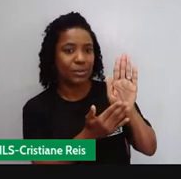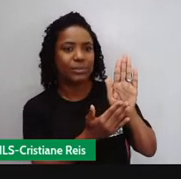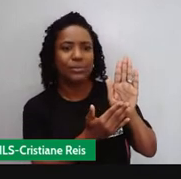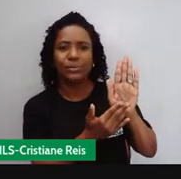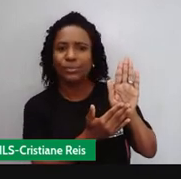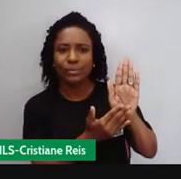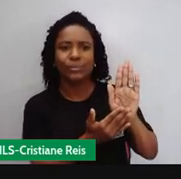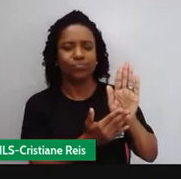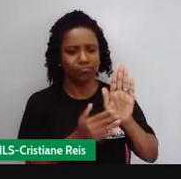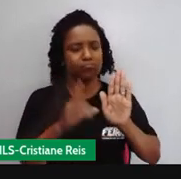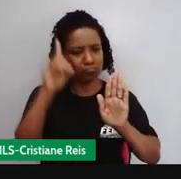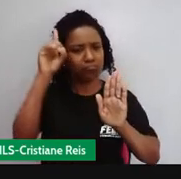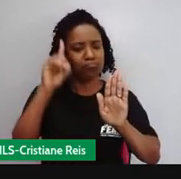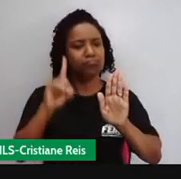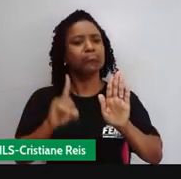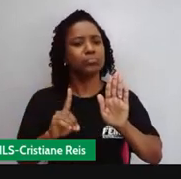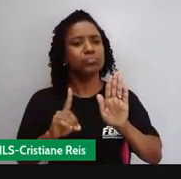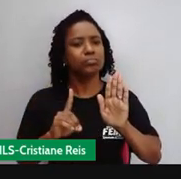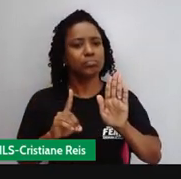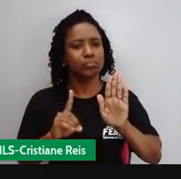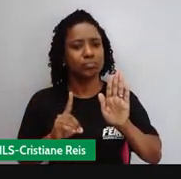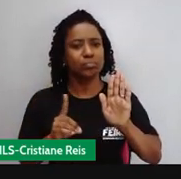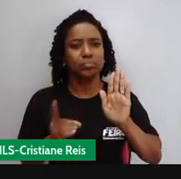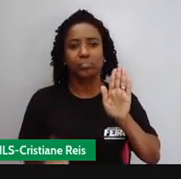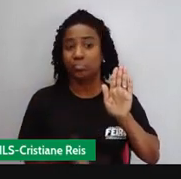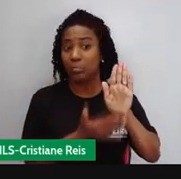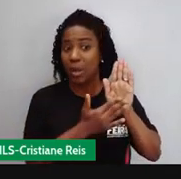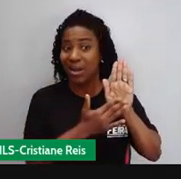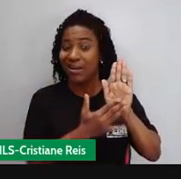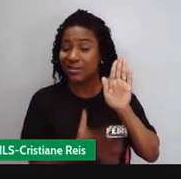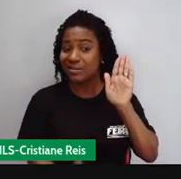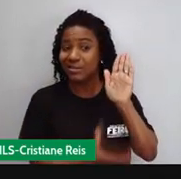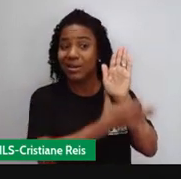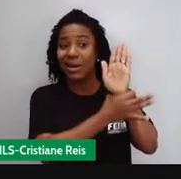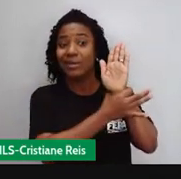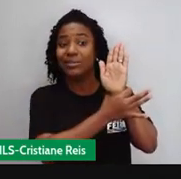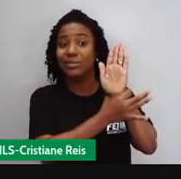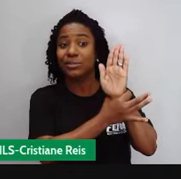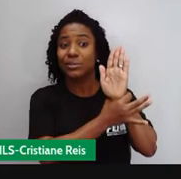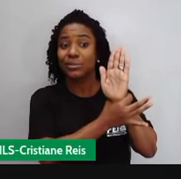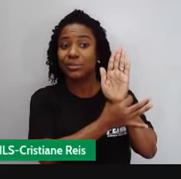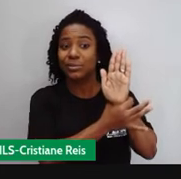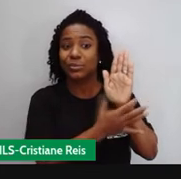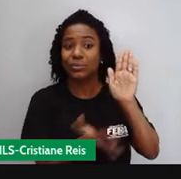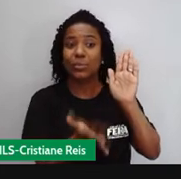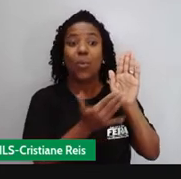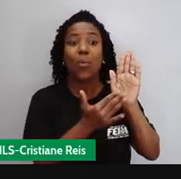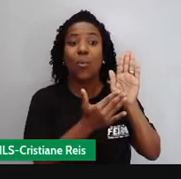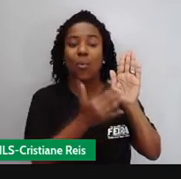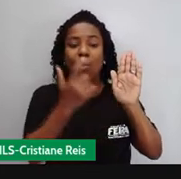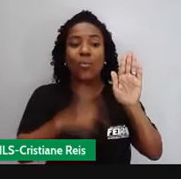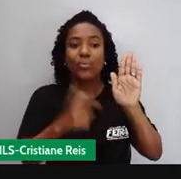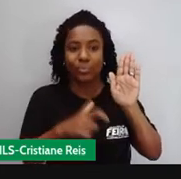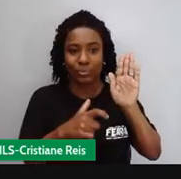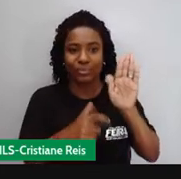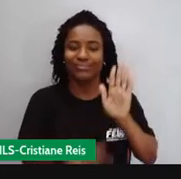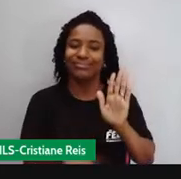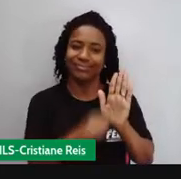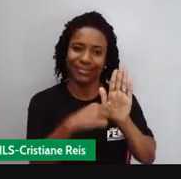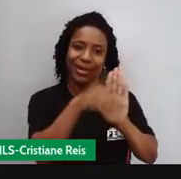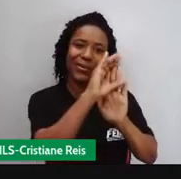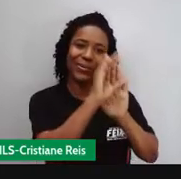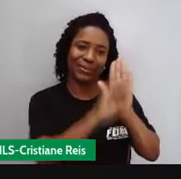documento são explicadas as formas como os cidadãos brasileiros podem manifestar a soberania